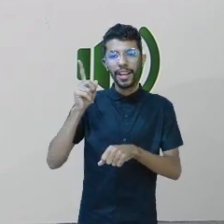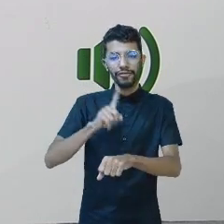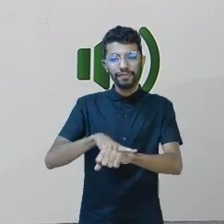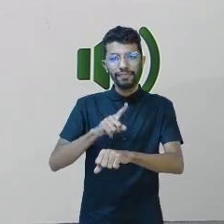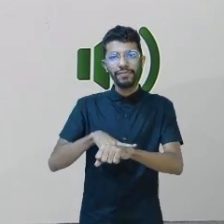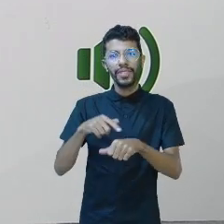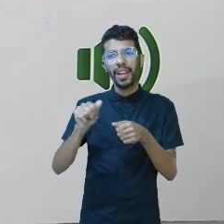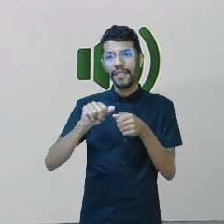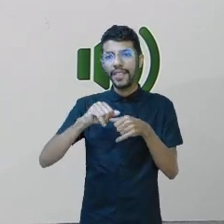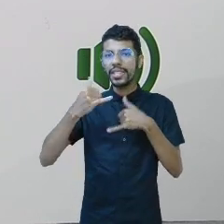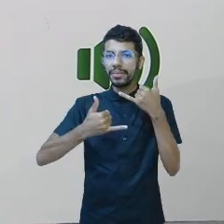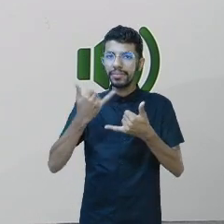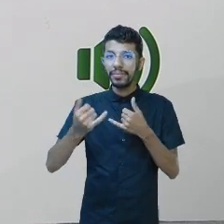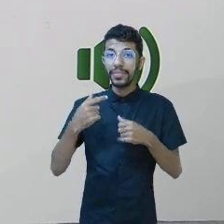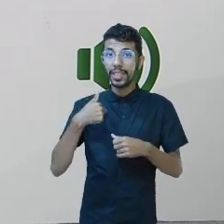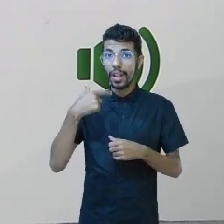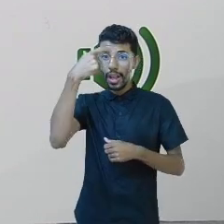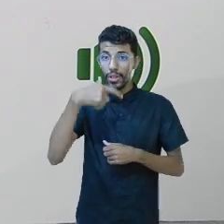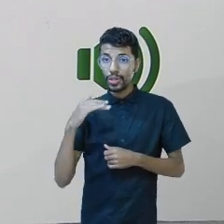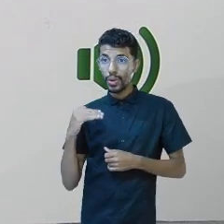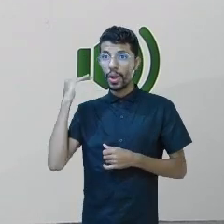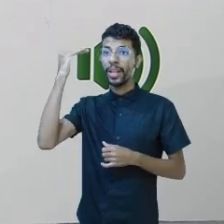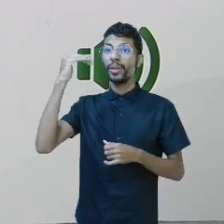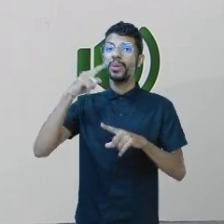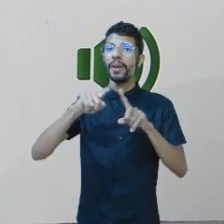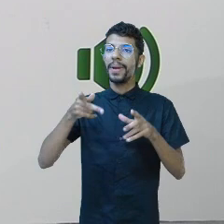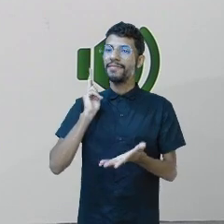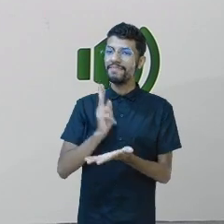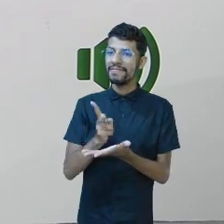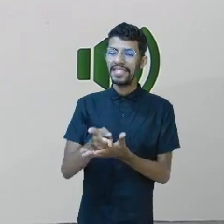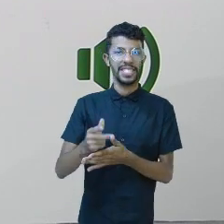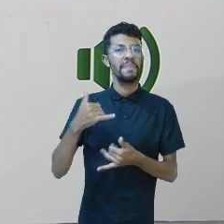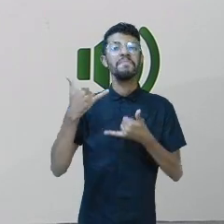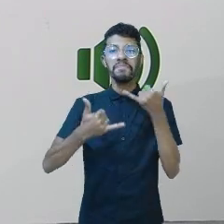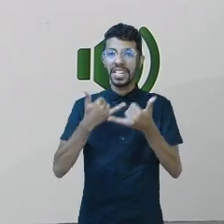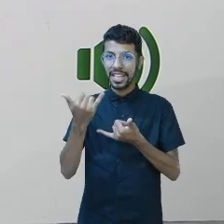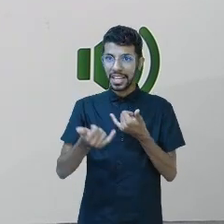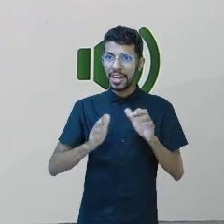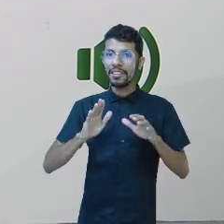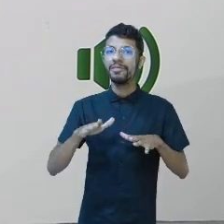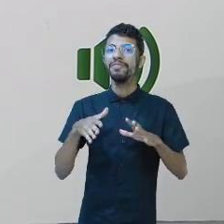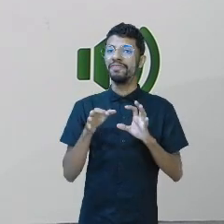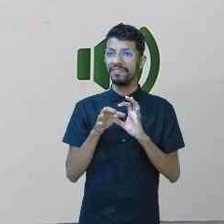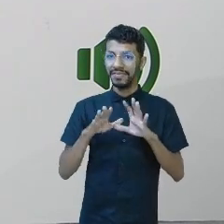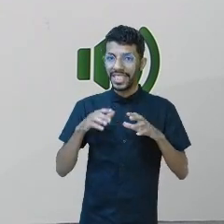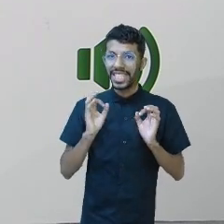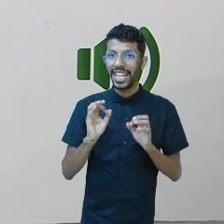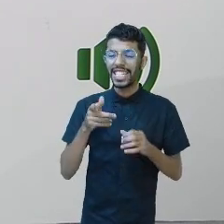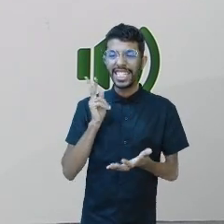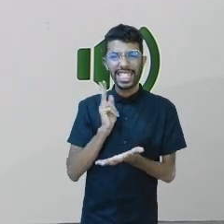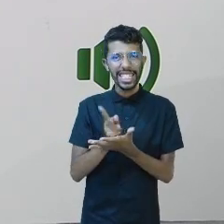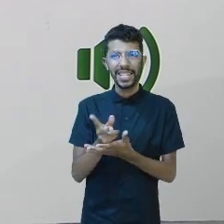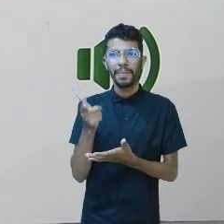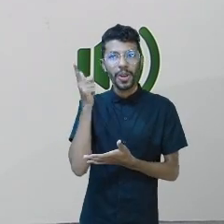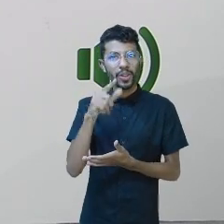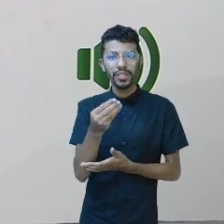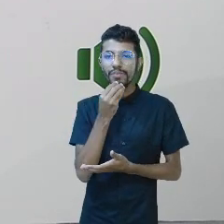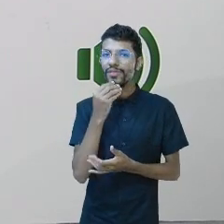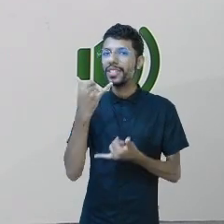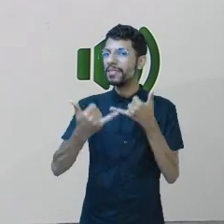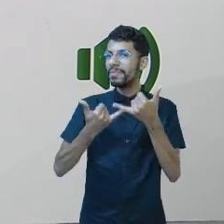sou adulta, mas sempre que posso, eu estou brincando também. Eu sempre arranjo uma oportunidade para brincar, tá